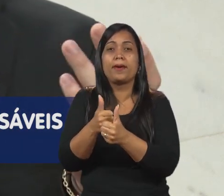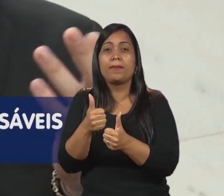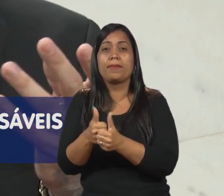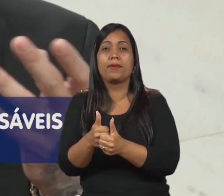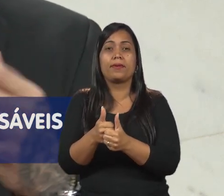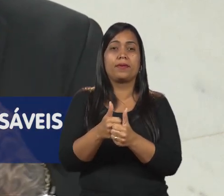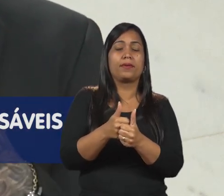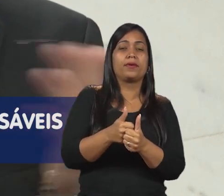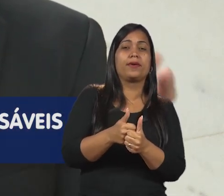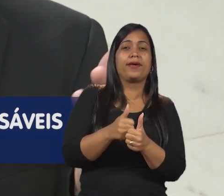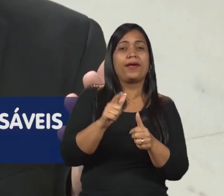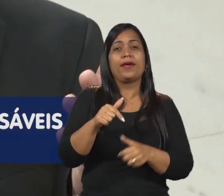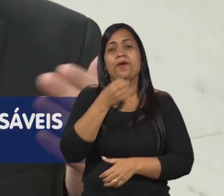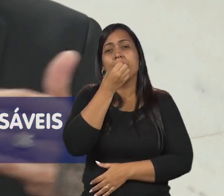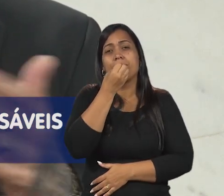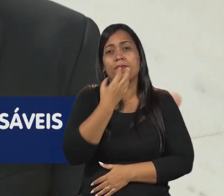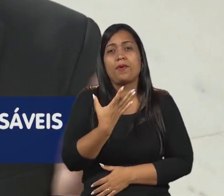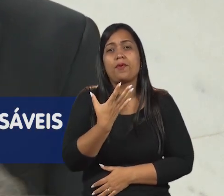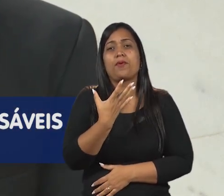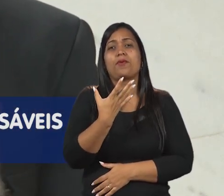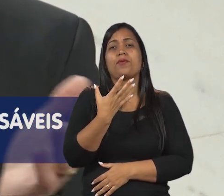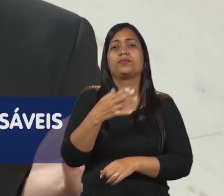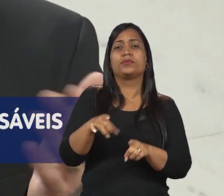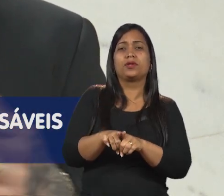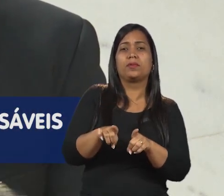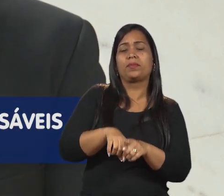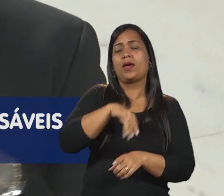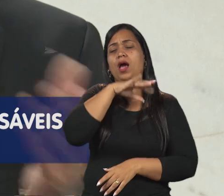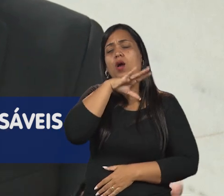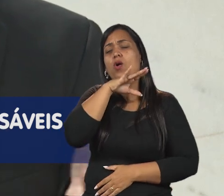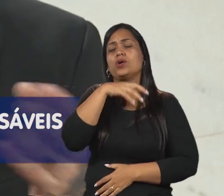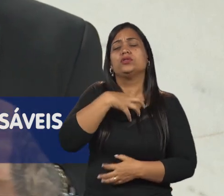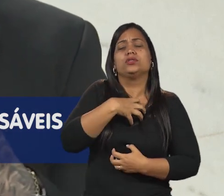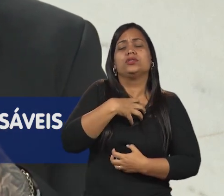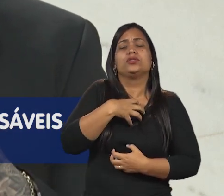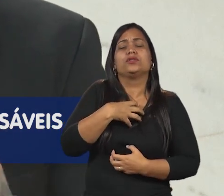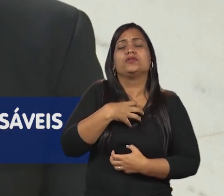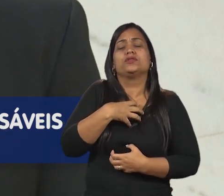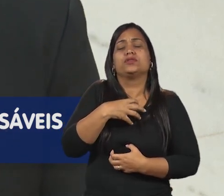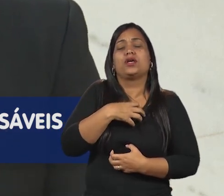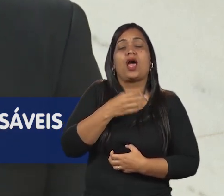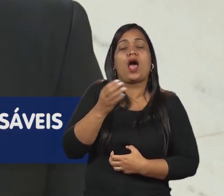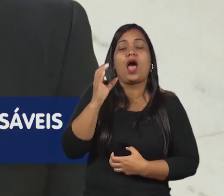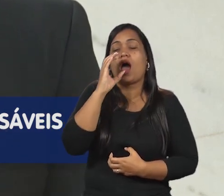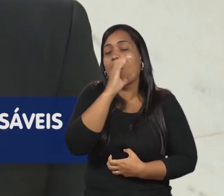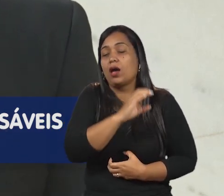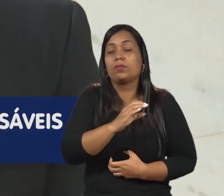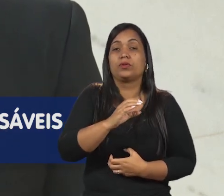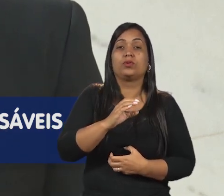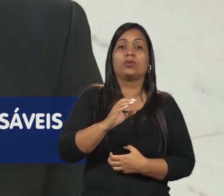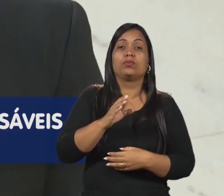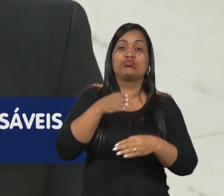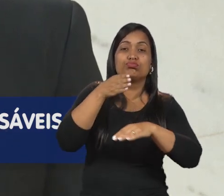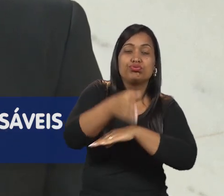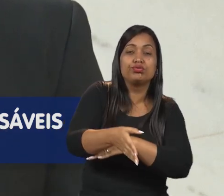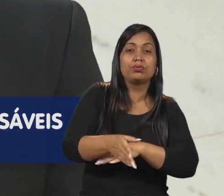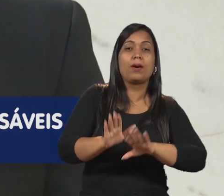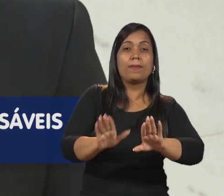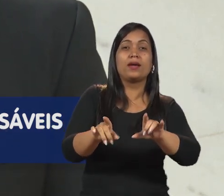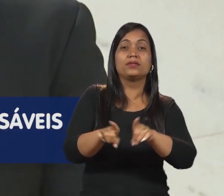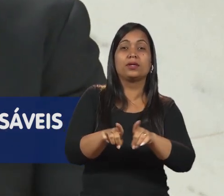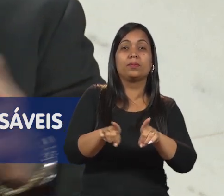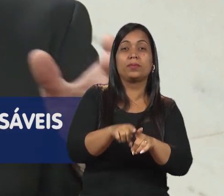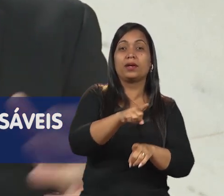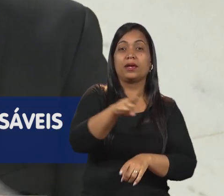Isso é bom, às vezes, é bom e é ruim no sentido, você tem um acesso mais rápido, mas também as